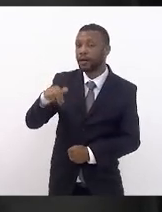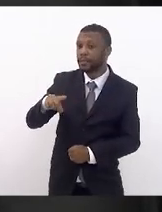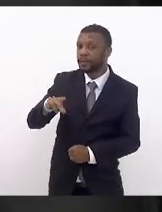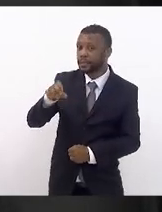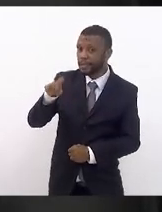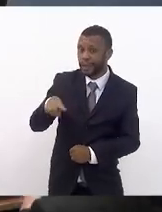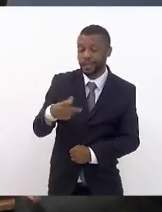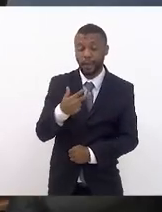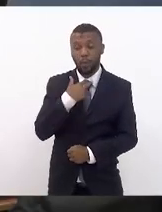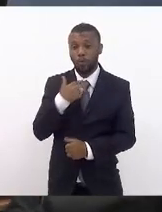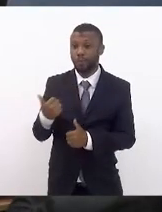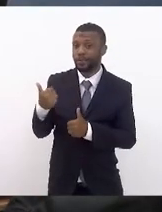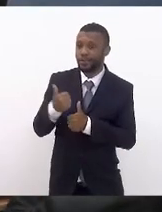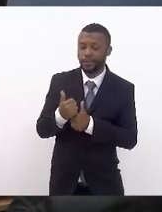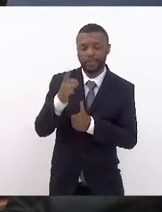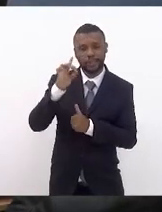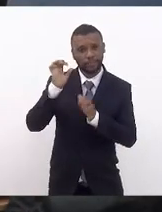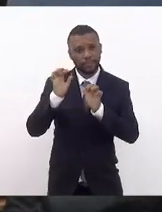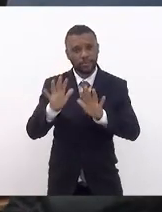Deus abençoe.